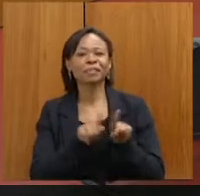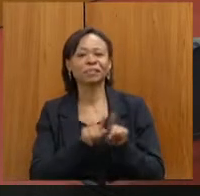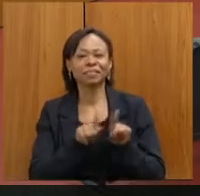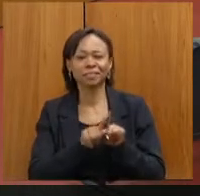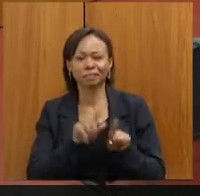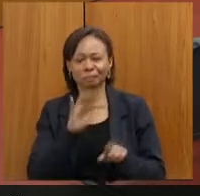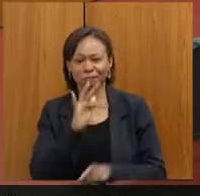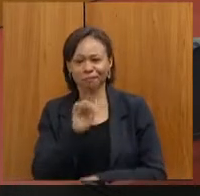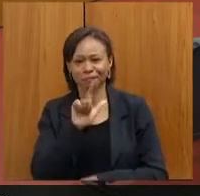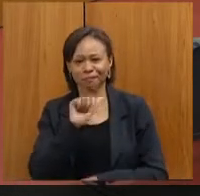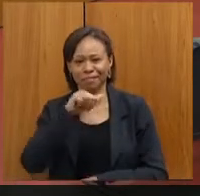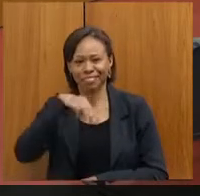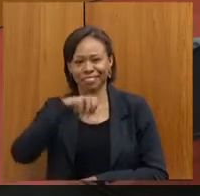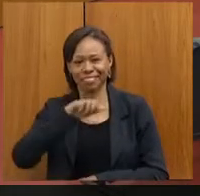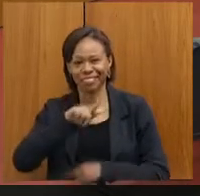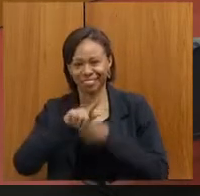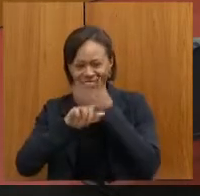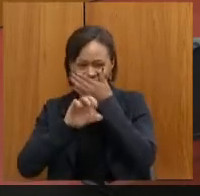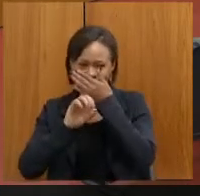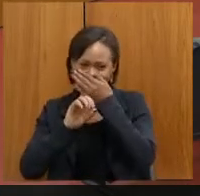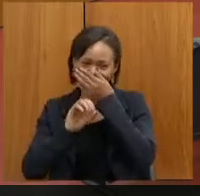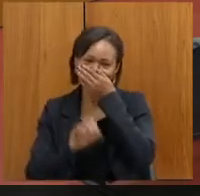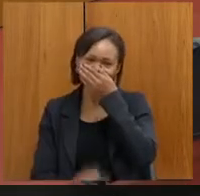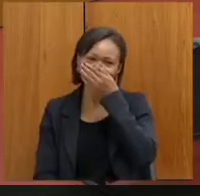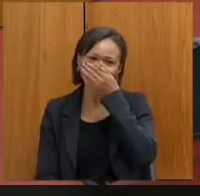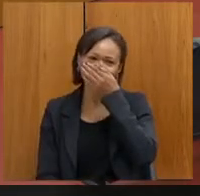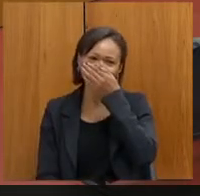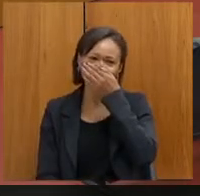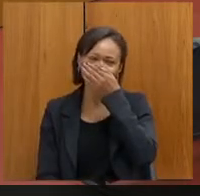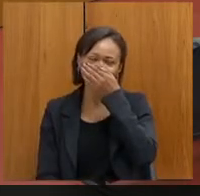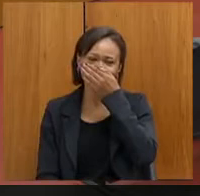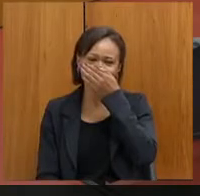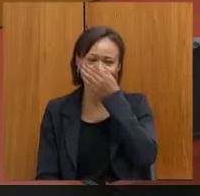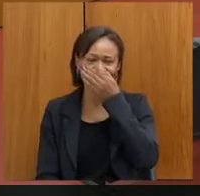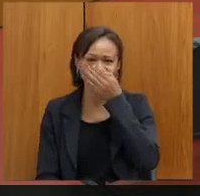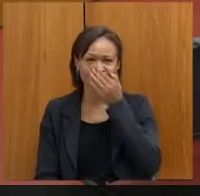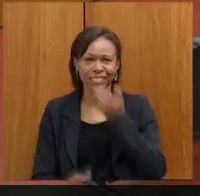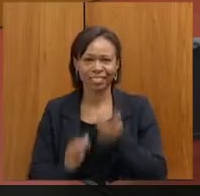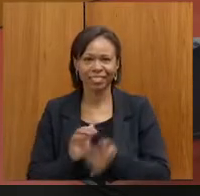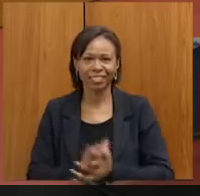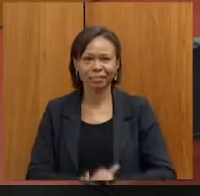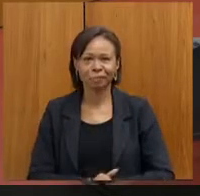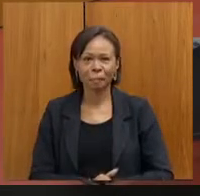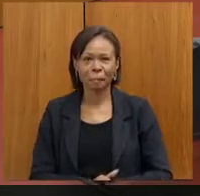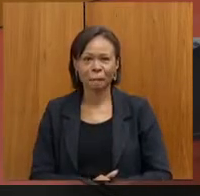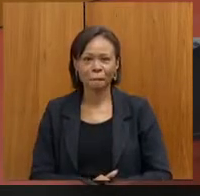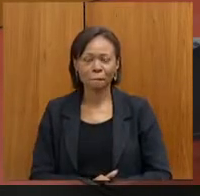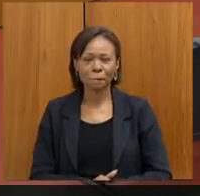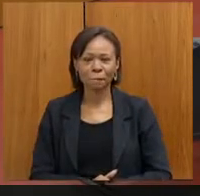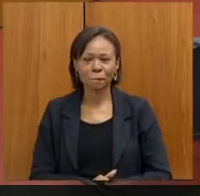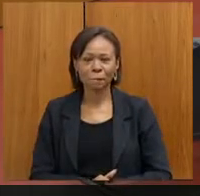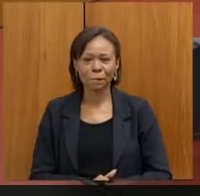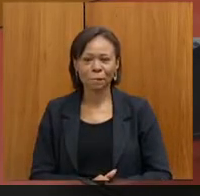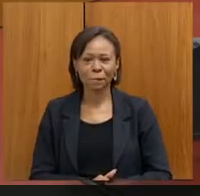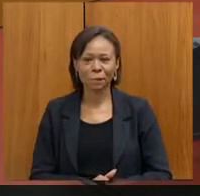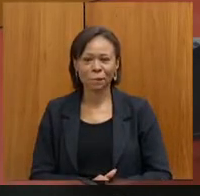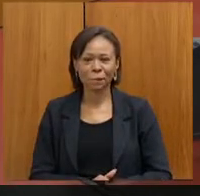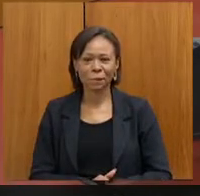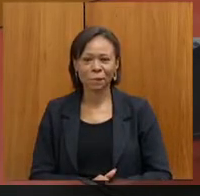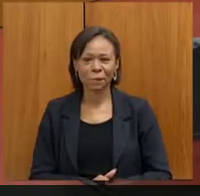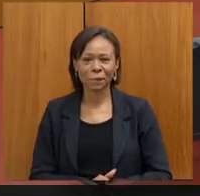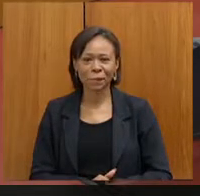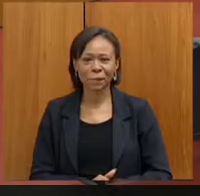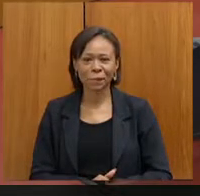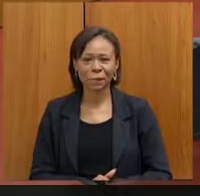né Gustavo para quebrar o gelo aqui um pouquinho ele saiu então o flamenguista sentido que saiu ali para quebrar o clima